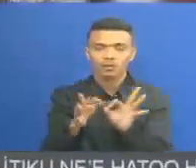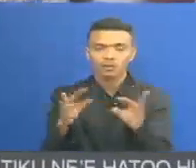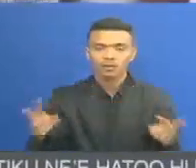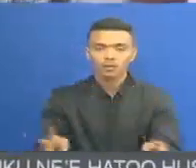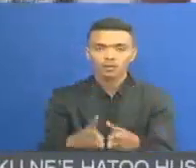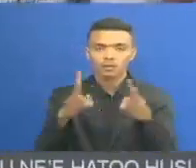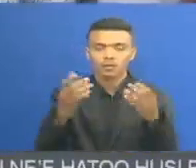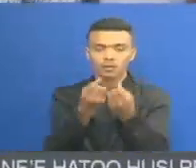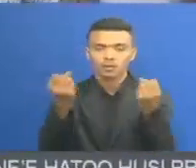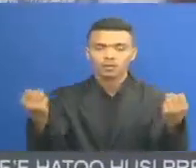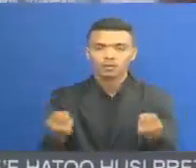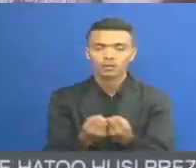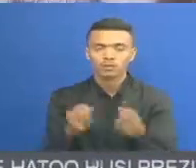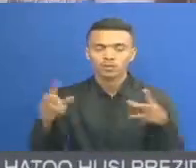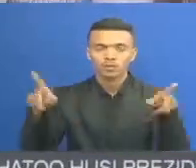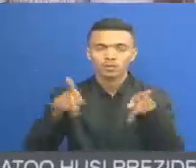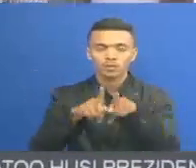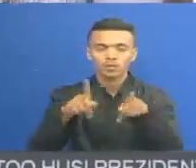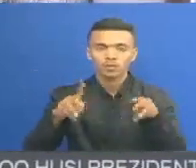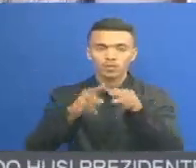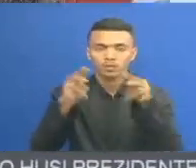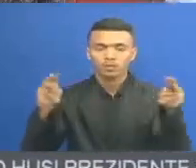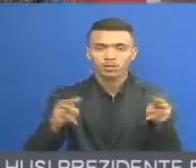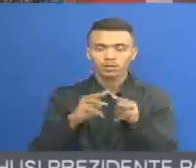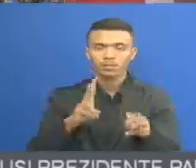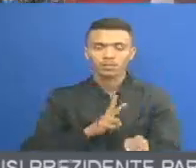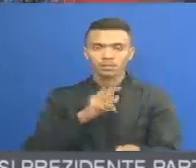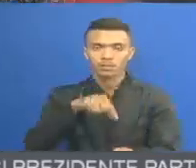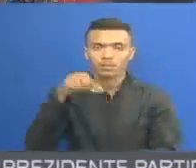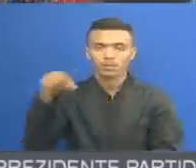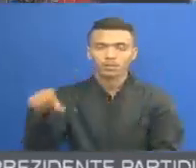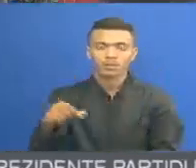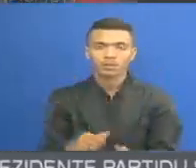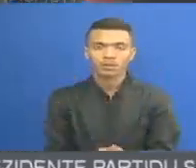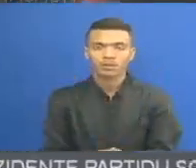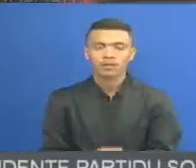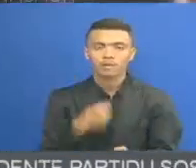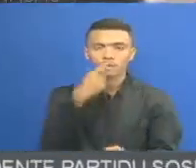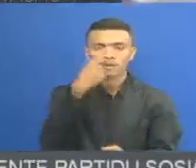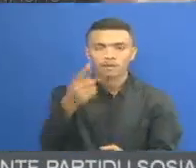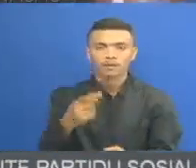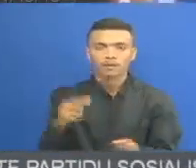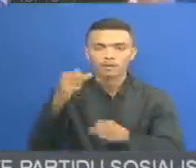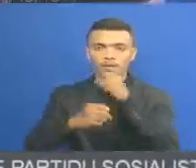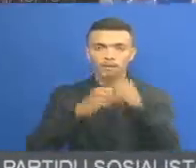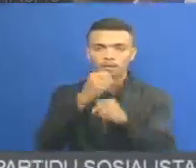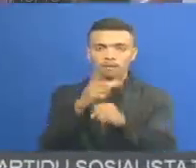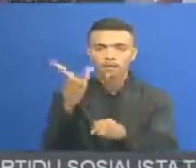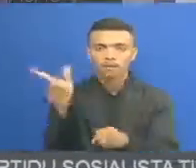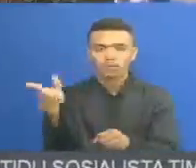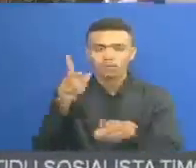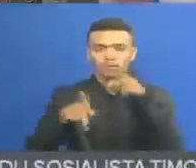estrada e a suco a Faloicai, posto Watu Carabao, município Viqueque. Assanami argumenta durante Tina Ruanura de